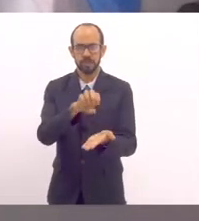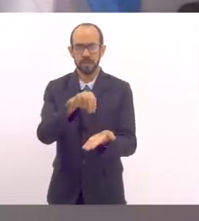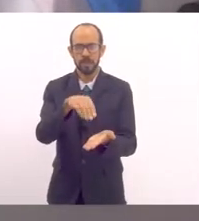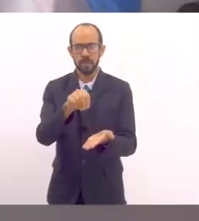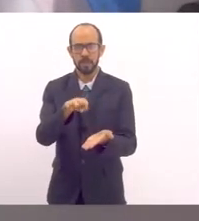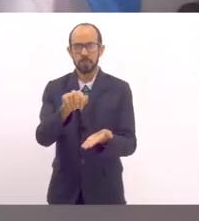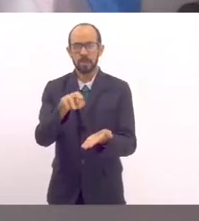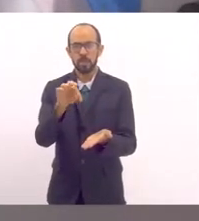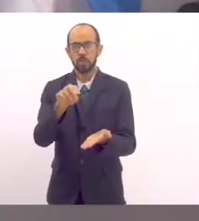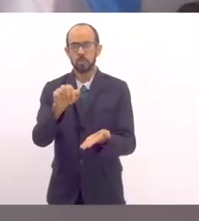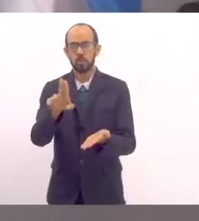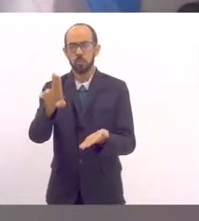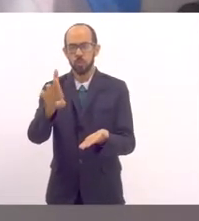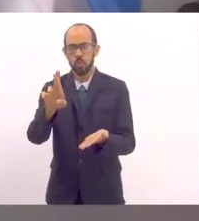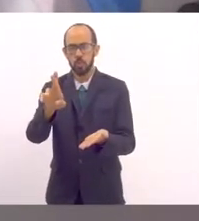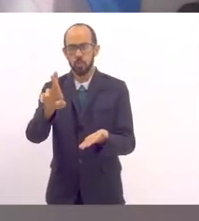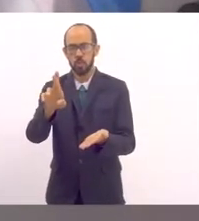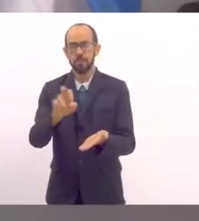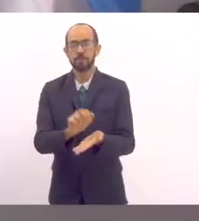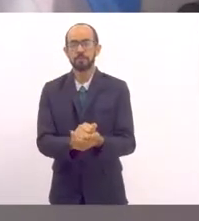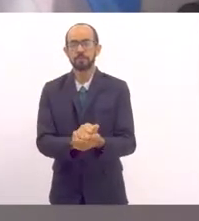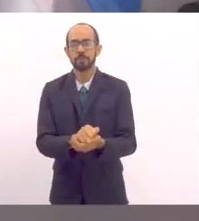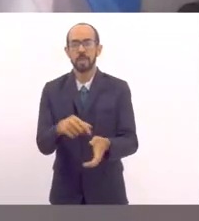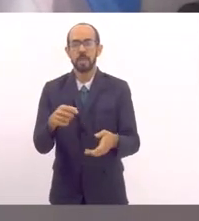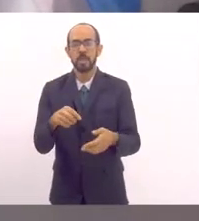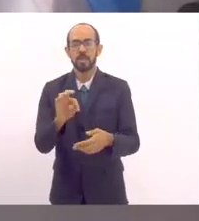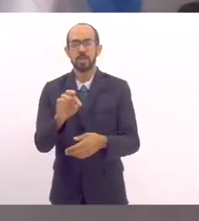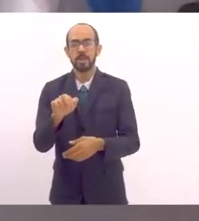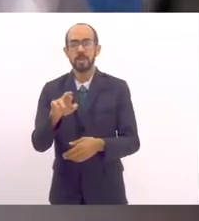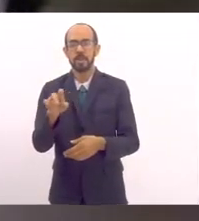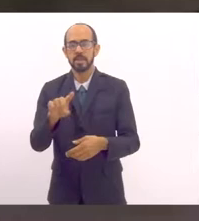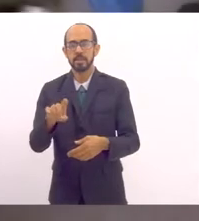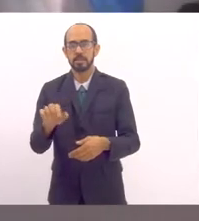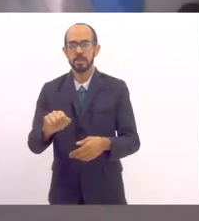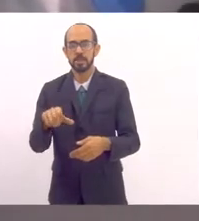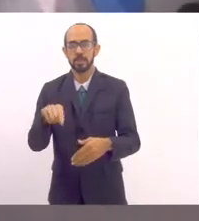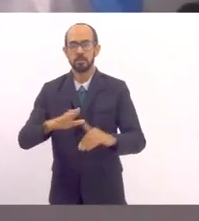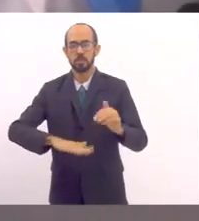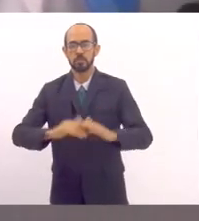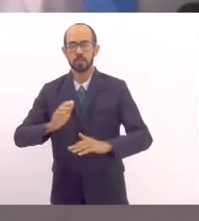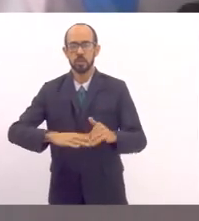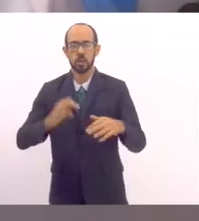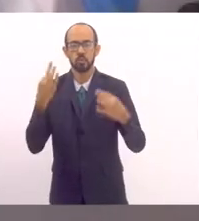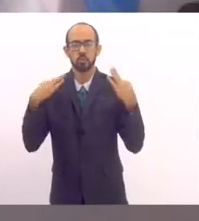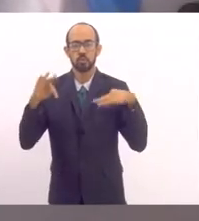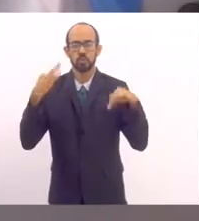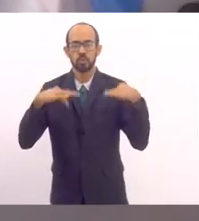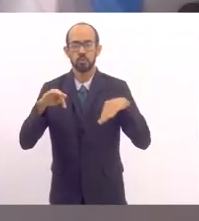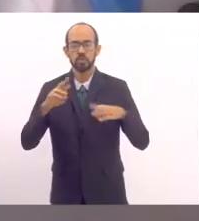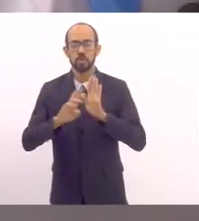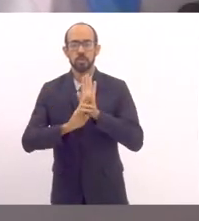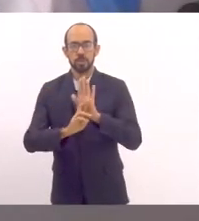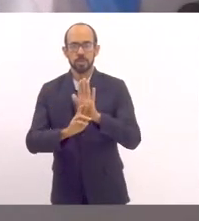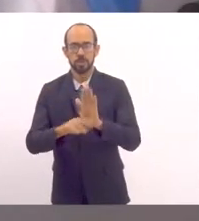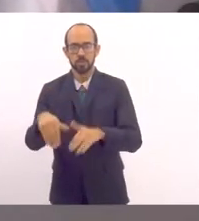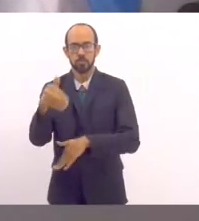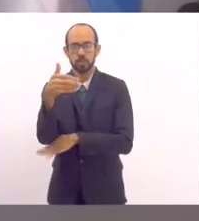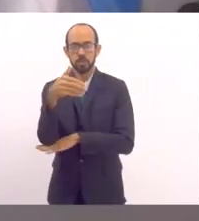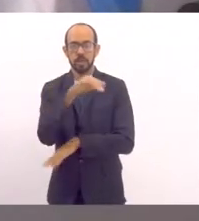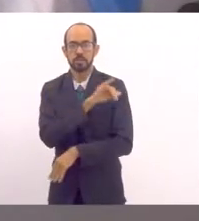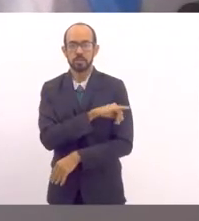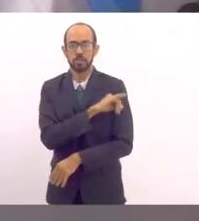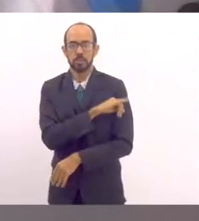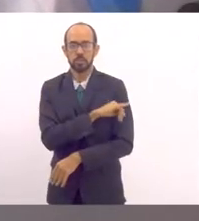Tereza Jance, que é turismóloga e superintendente e representa os Hotéis Rio, o doutor